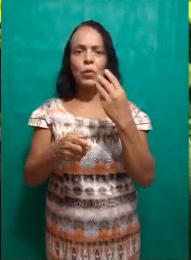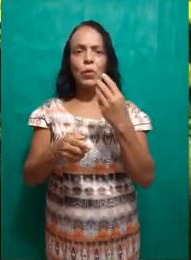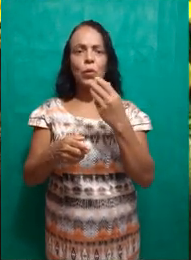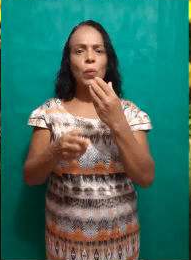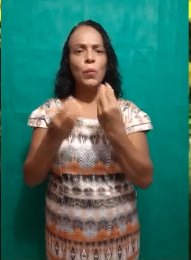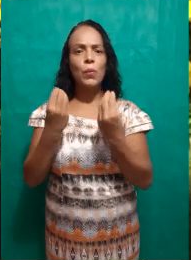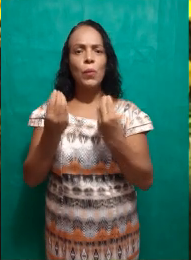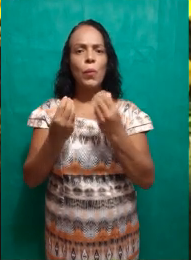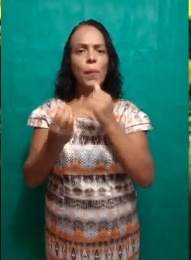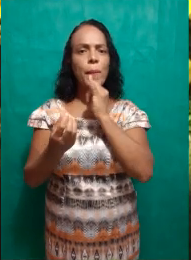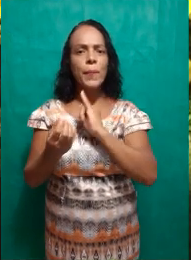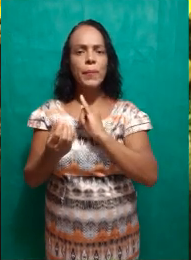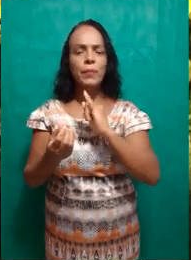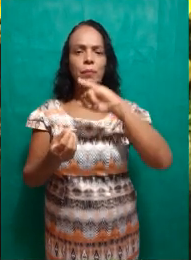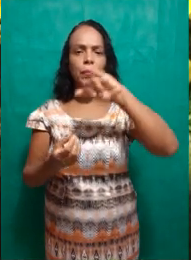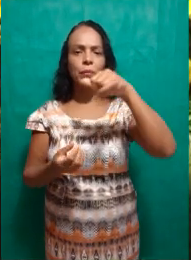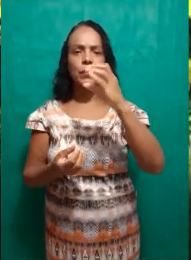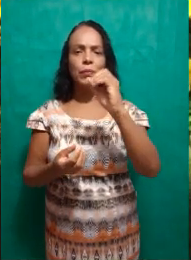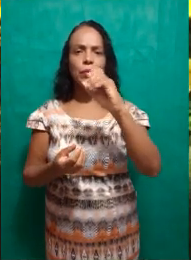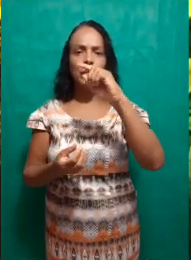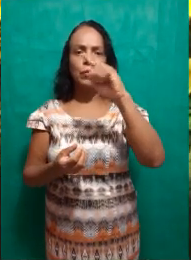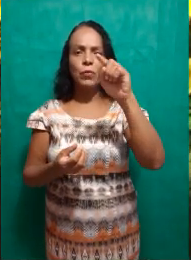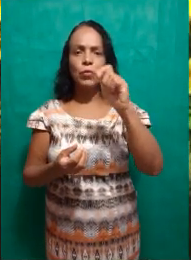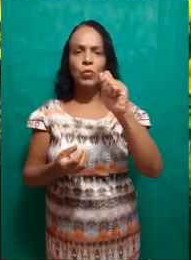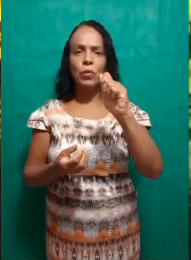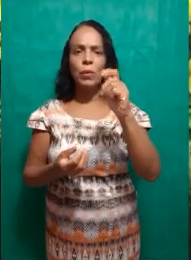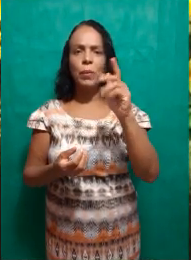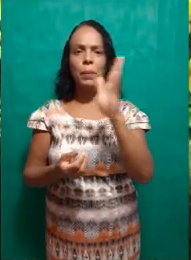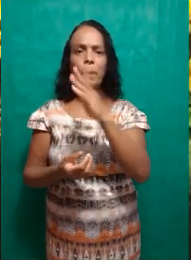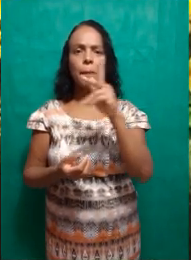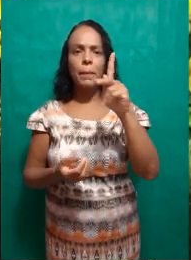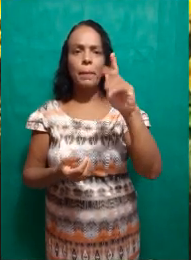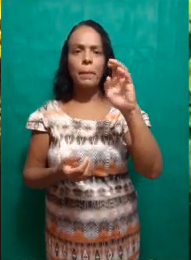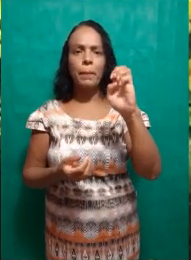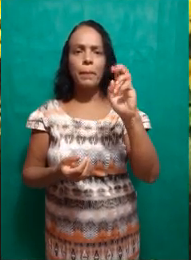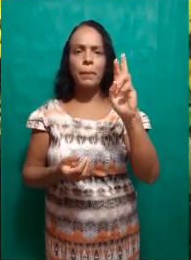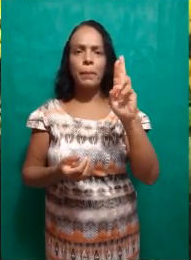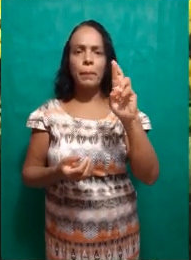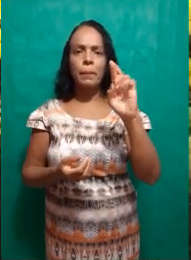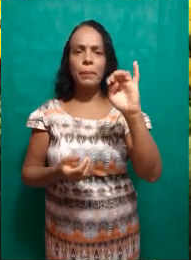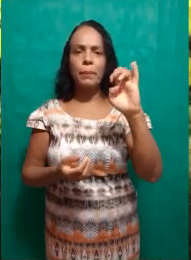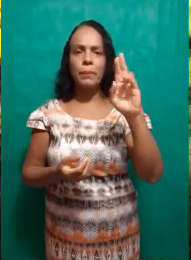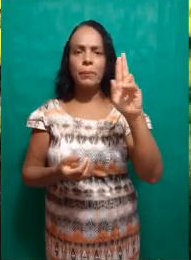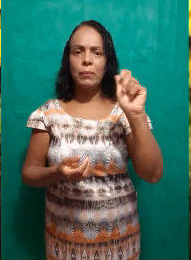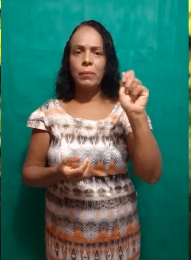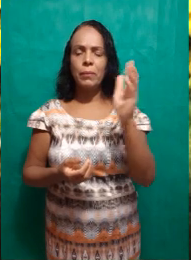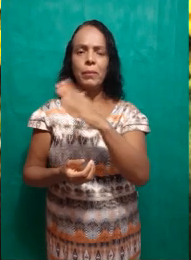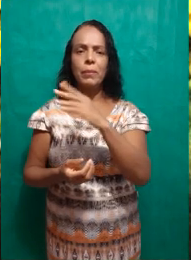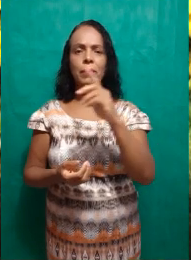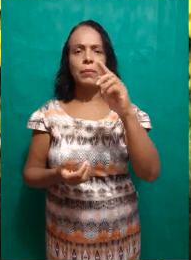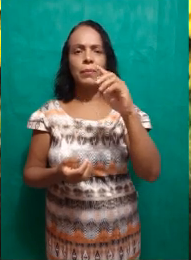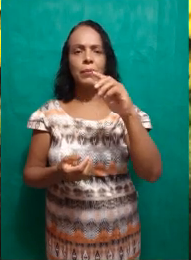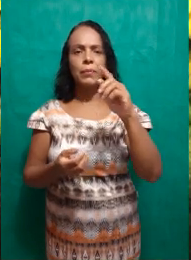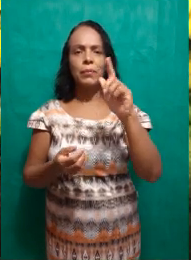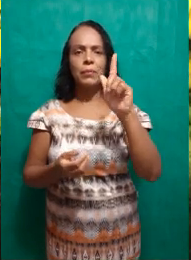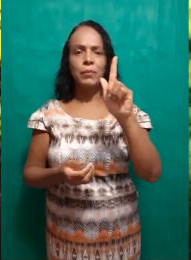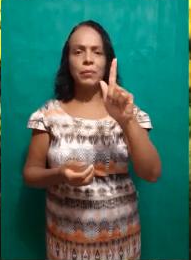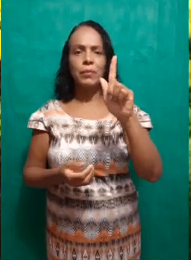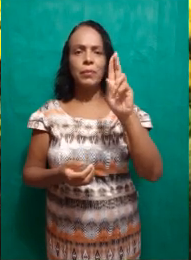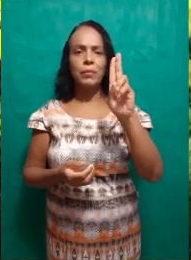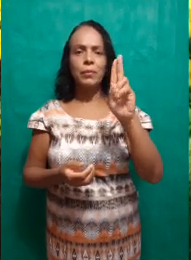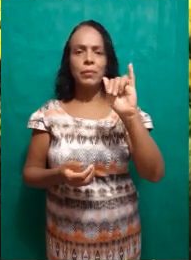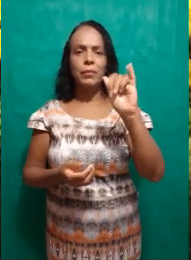e Maria Damião. Quero aqui salientar que daí por diante abriu, para que